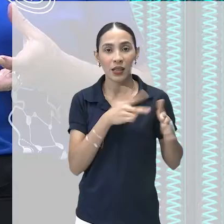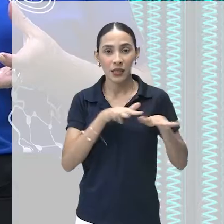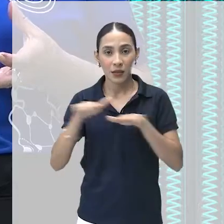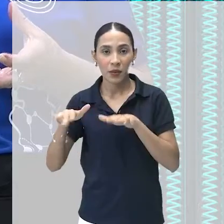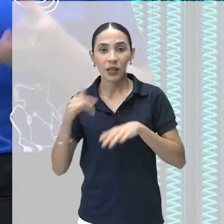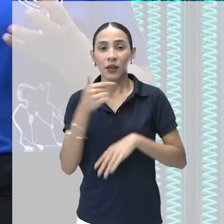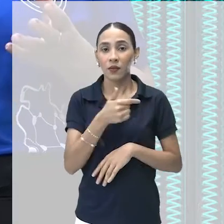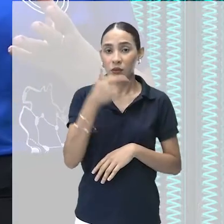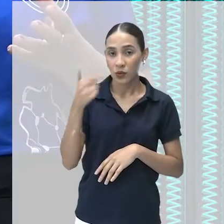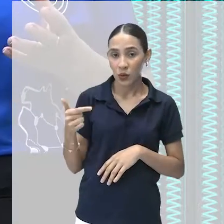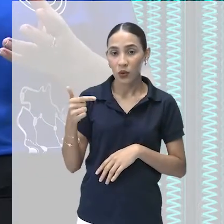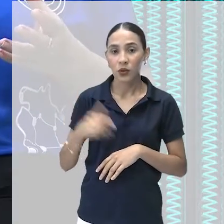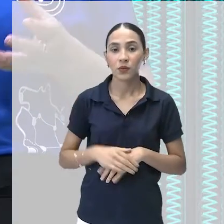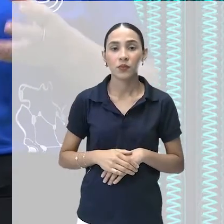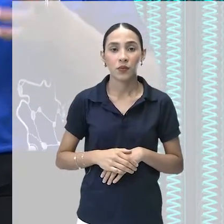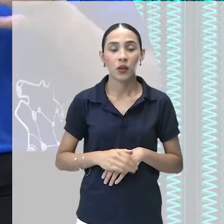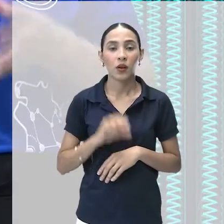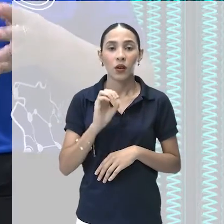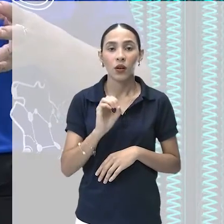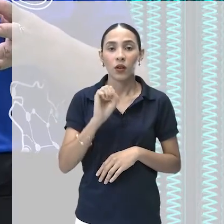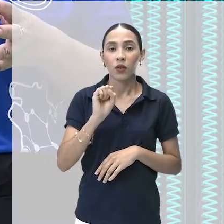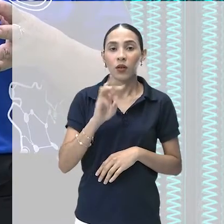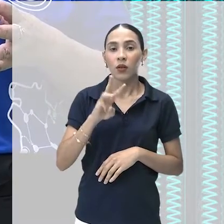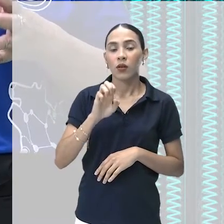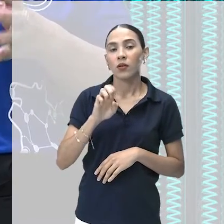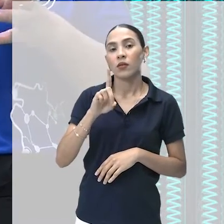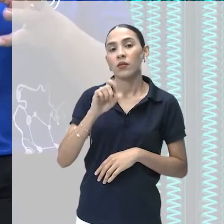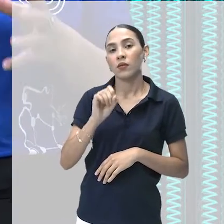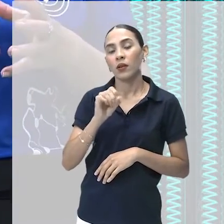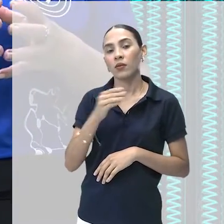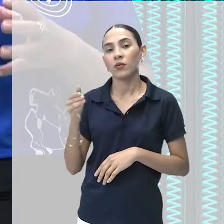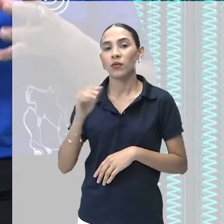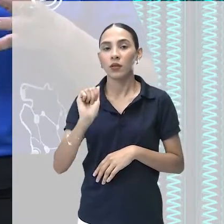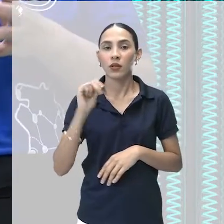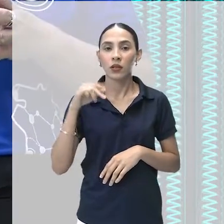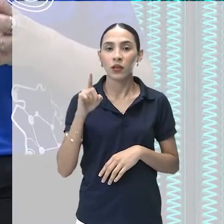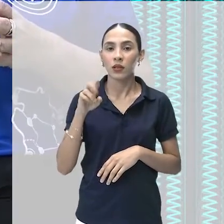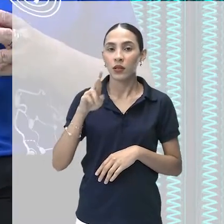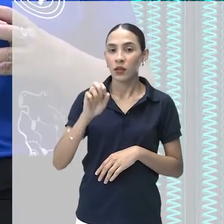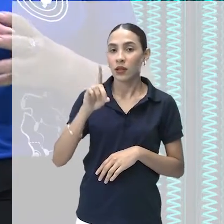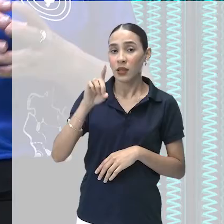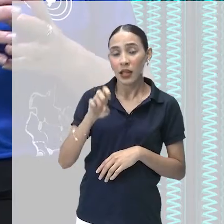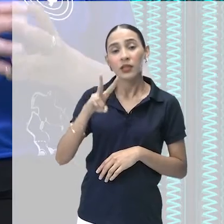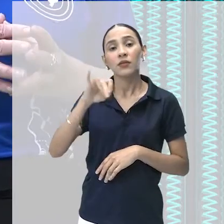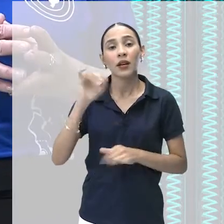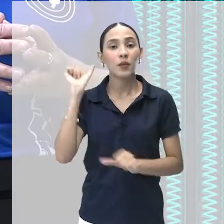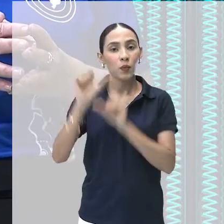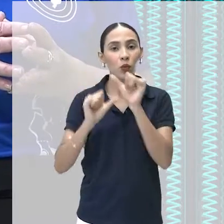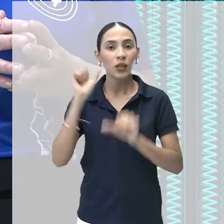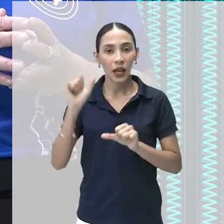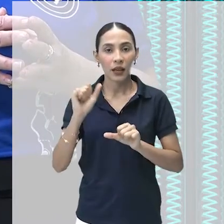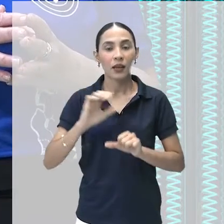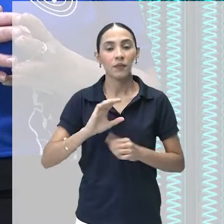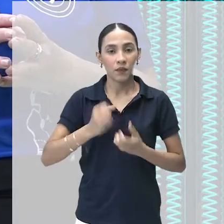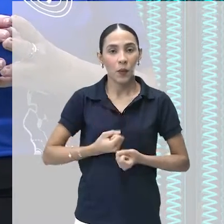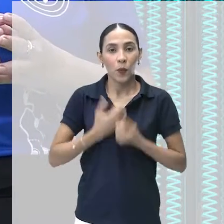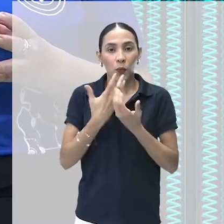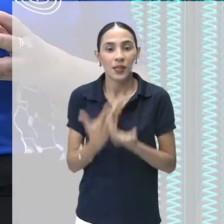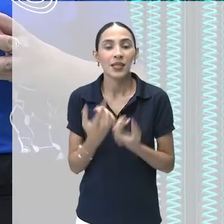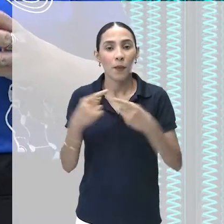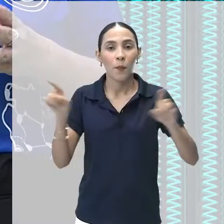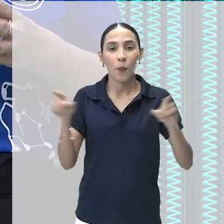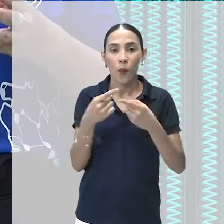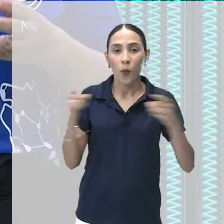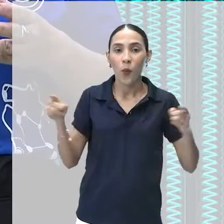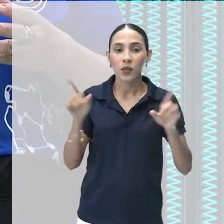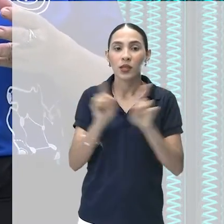de 22, que é Oswald de Andrade, vai fazer isso dentro das artes plásticas, da poesia e da música, certo?